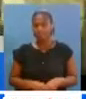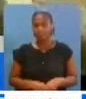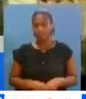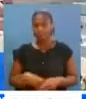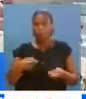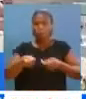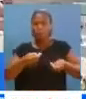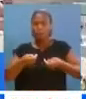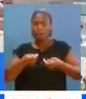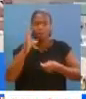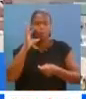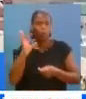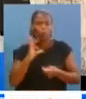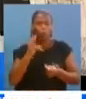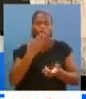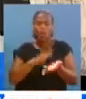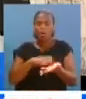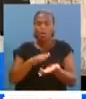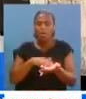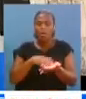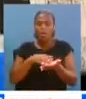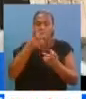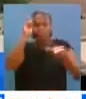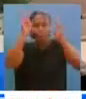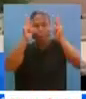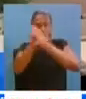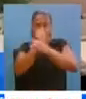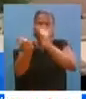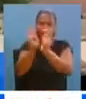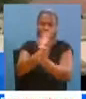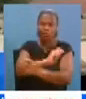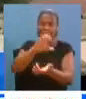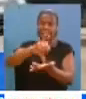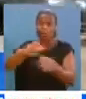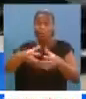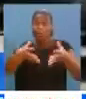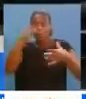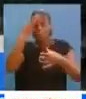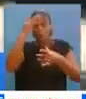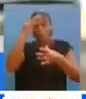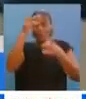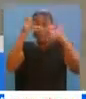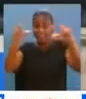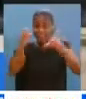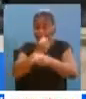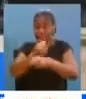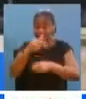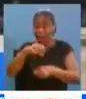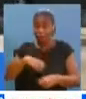O comércio, alojamento, restauração e indústria transformadora concentram o maior número de empresas ativas no país.